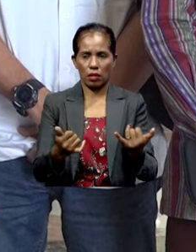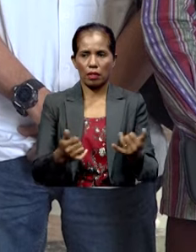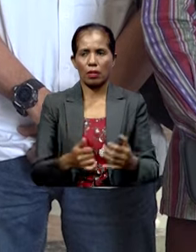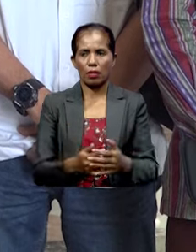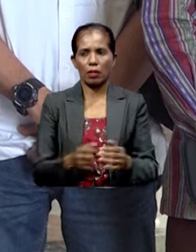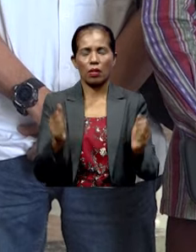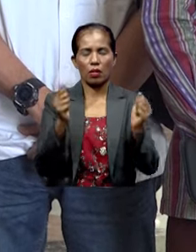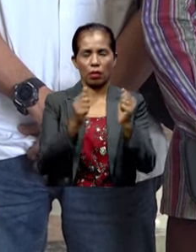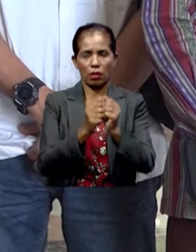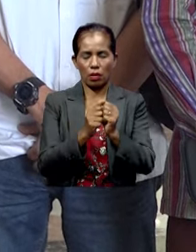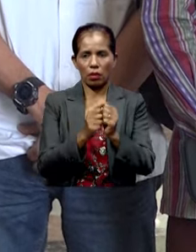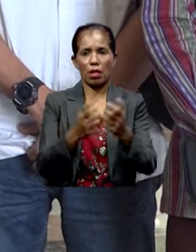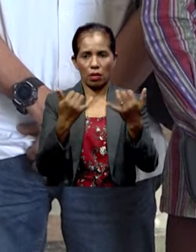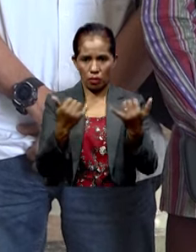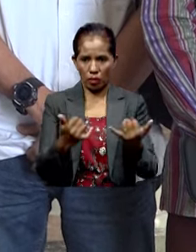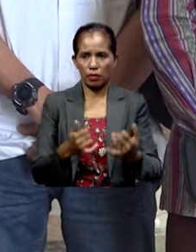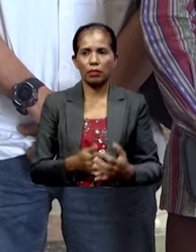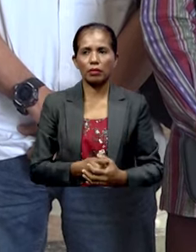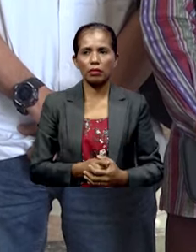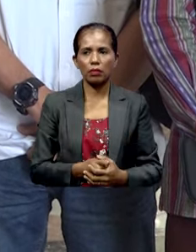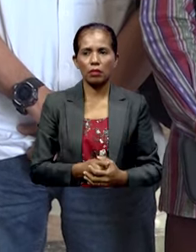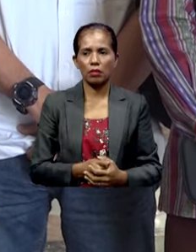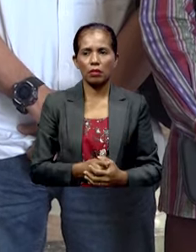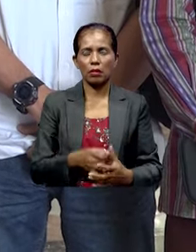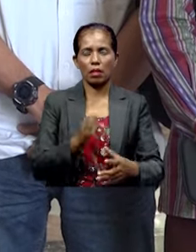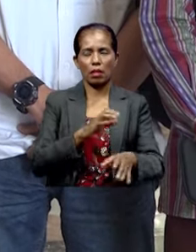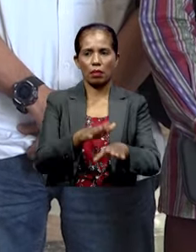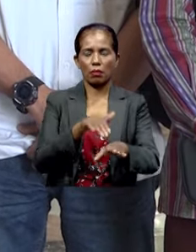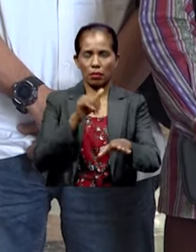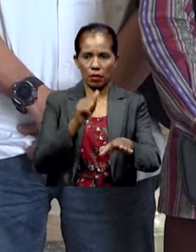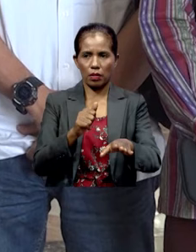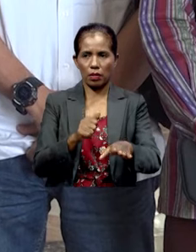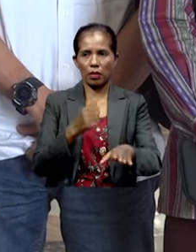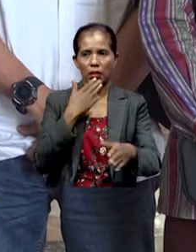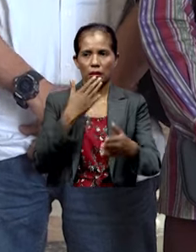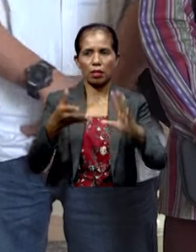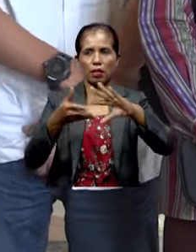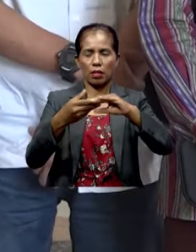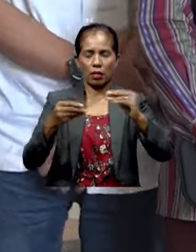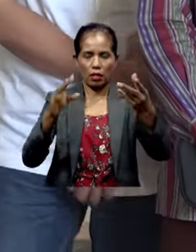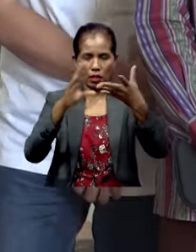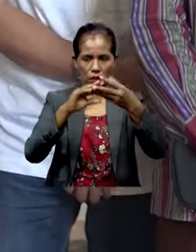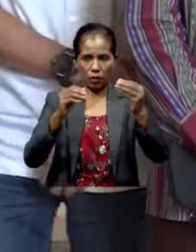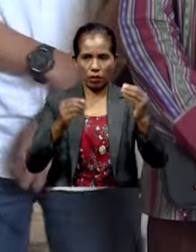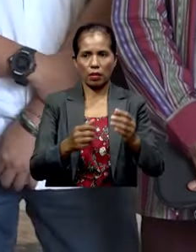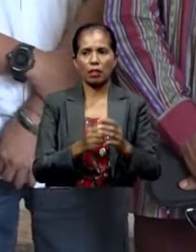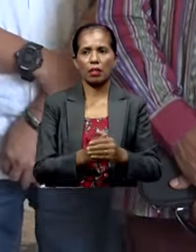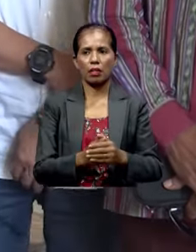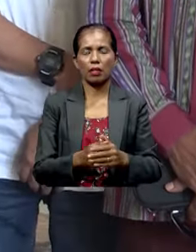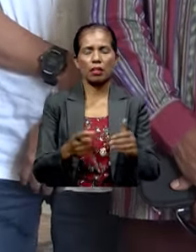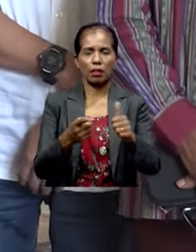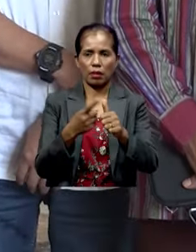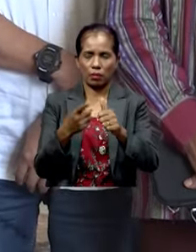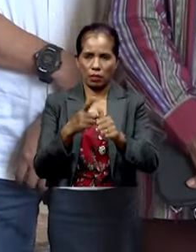o acontecimento de hoje né ao bolo acontecimento histórico né primeira